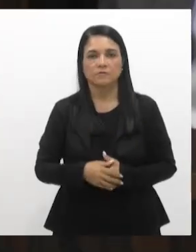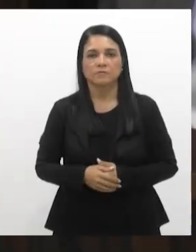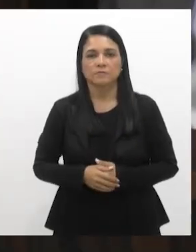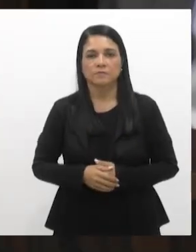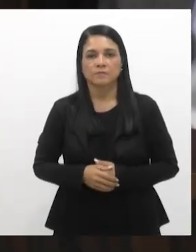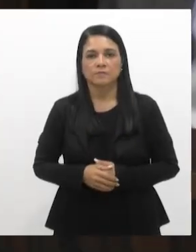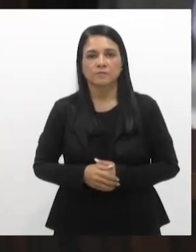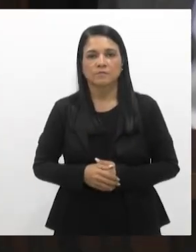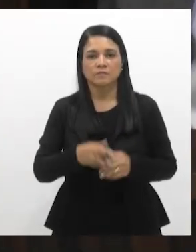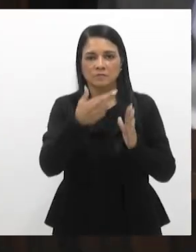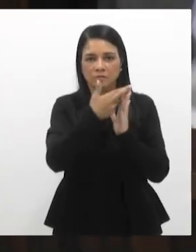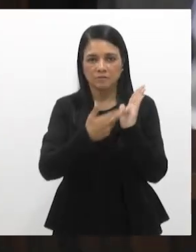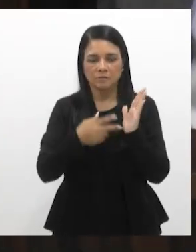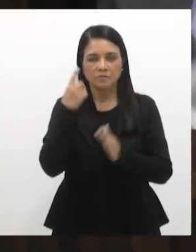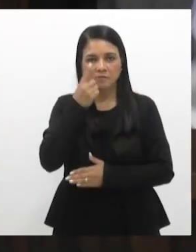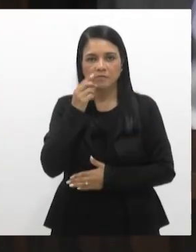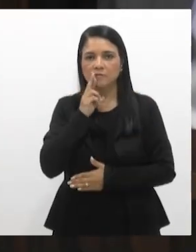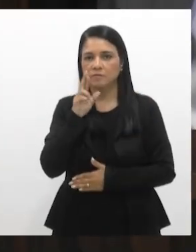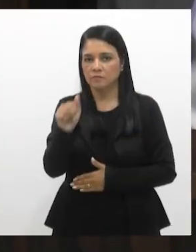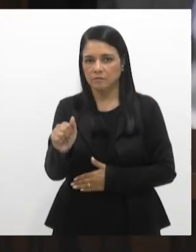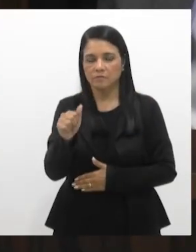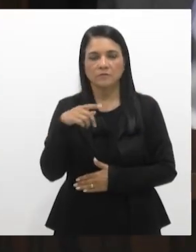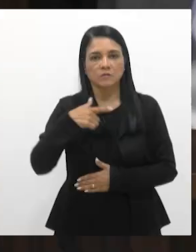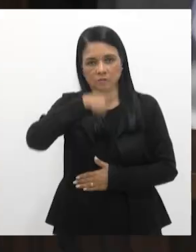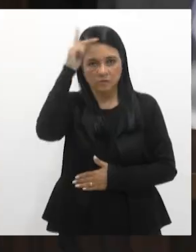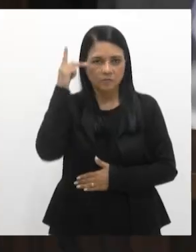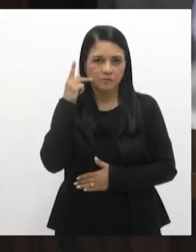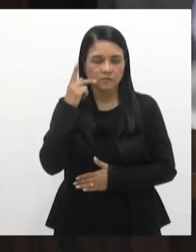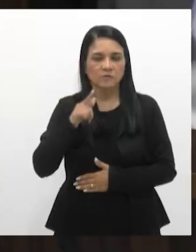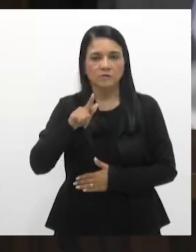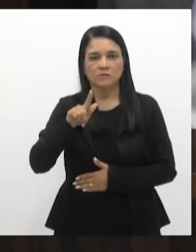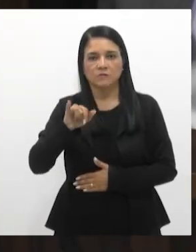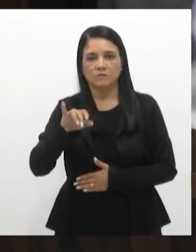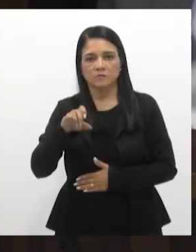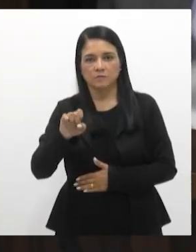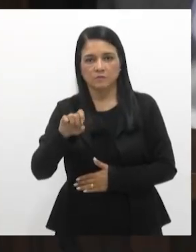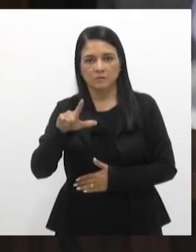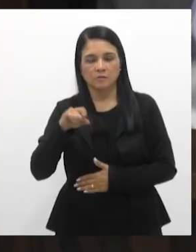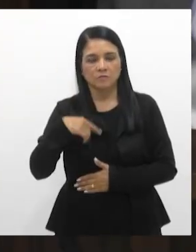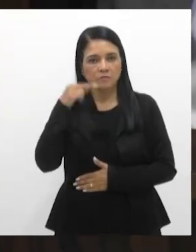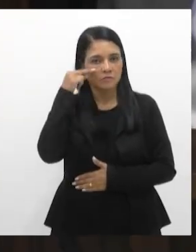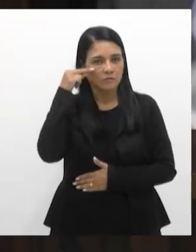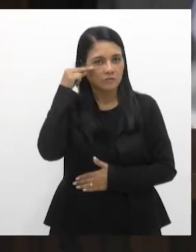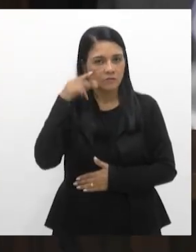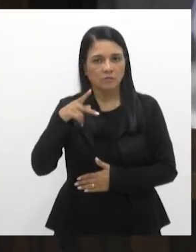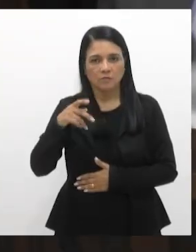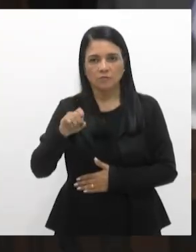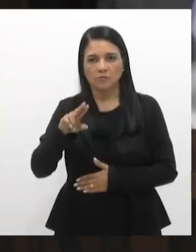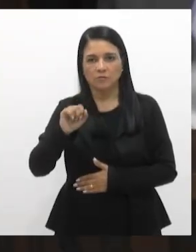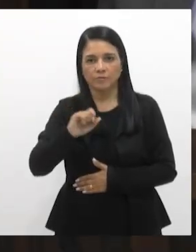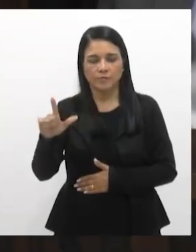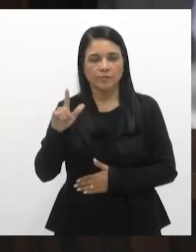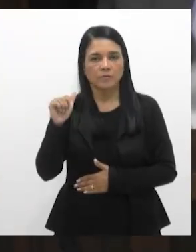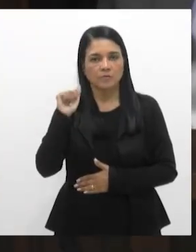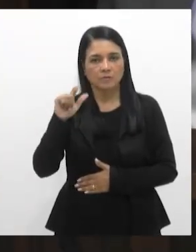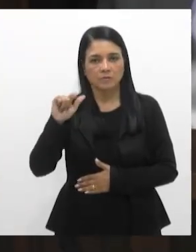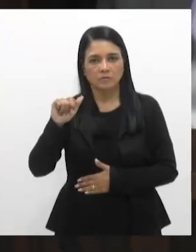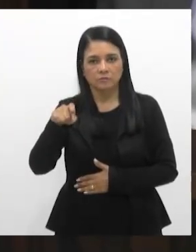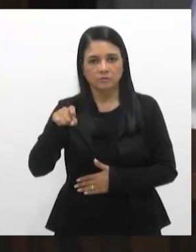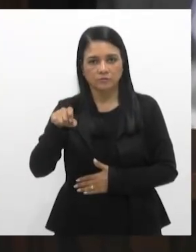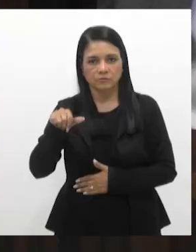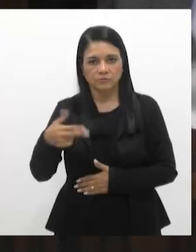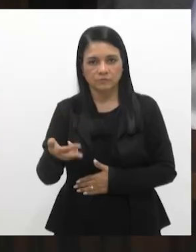Justiça. Relatores, deputados Rodrigo Amorim, Luiz Paulo, Gisele Monteiro, Tia Ju, Paul Bel e Alexandre Knoploch. Em